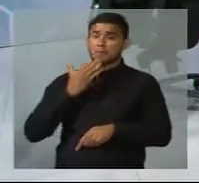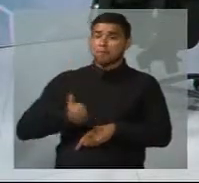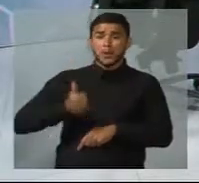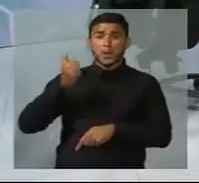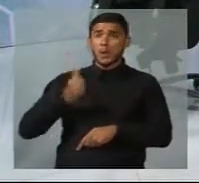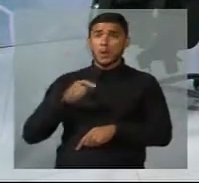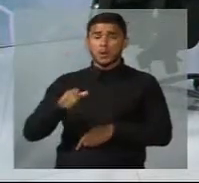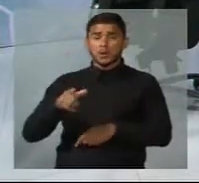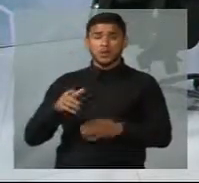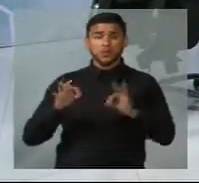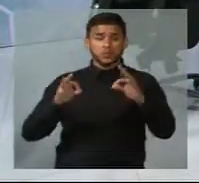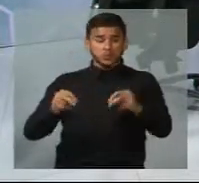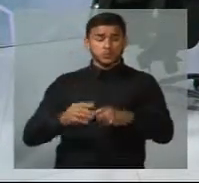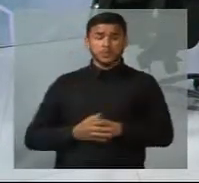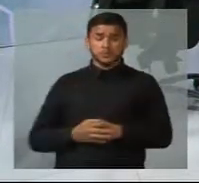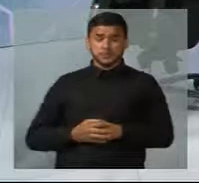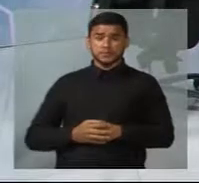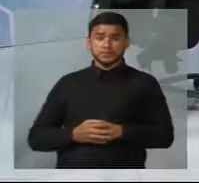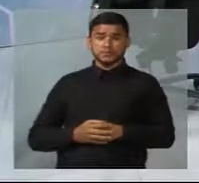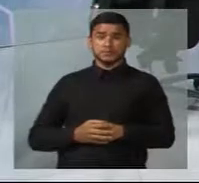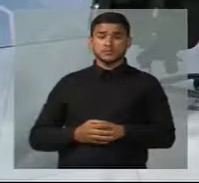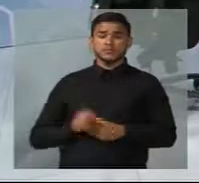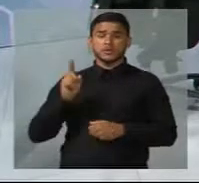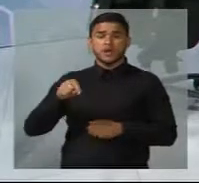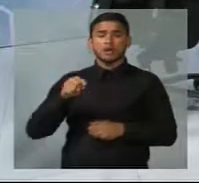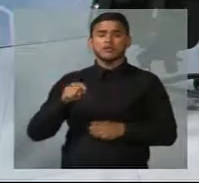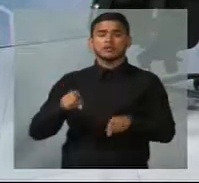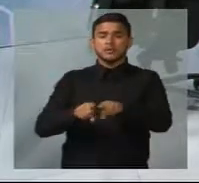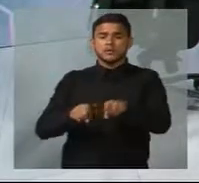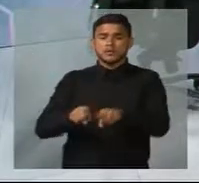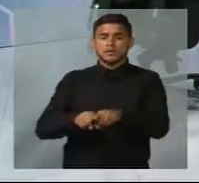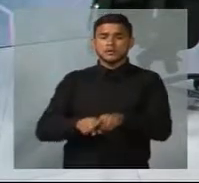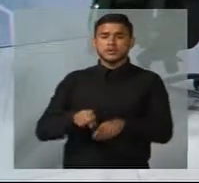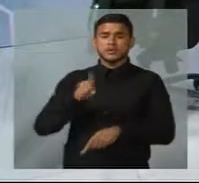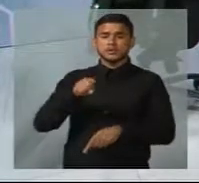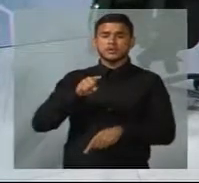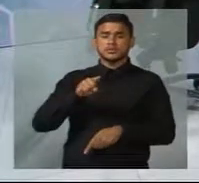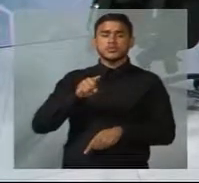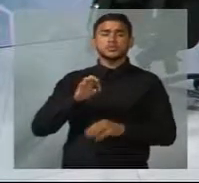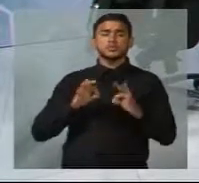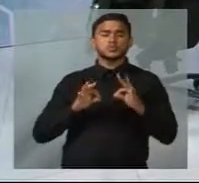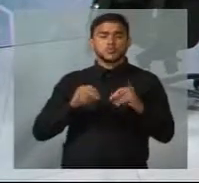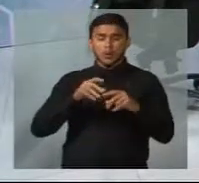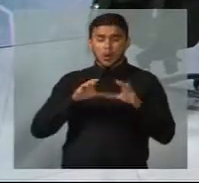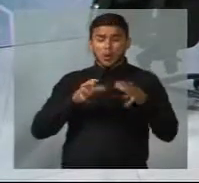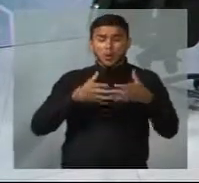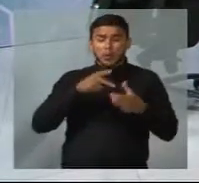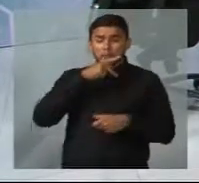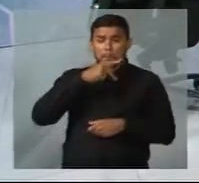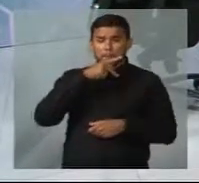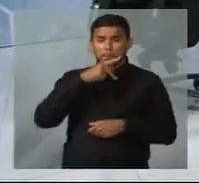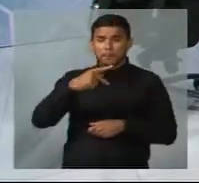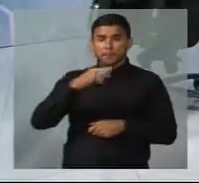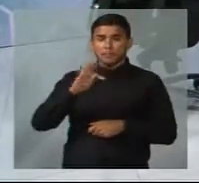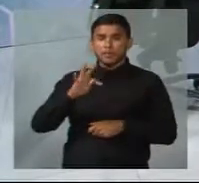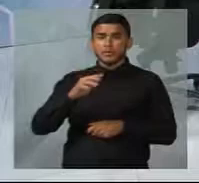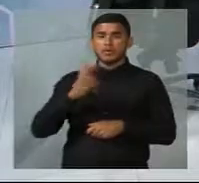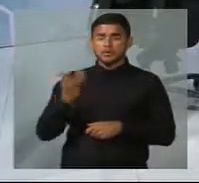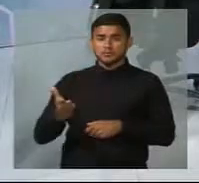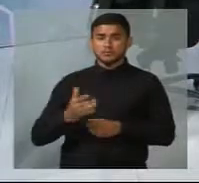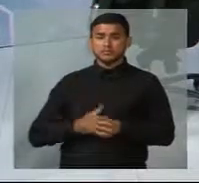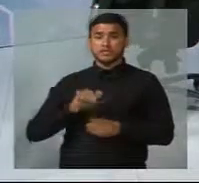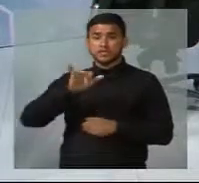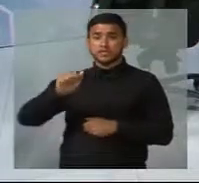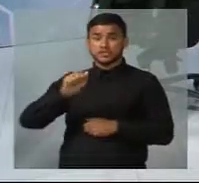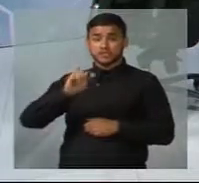próxima do PT. Também se fala em Jacques Wagner, né? Porque como plano B dentro do próprio PT. Dentro do próprio PT. Mas o Jacques Wagner teria declarado